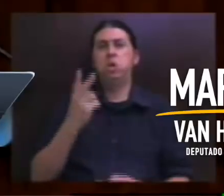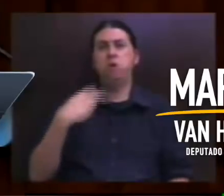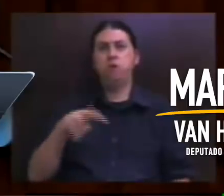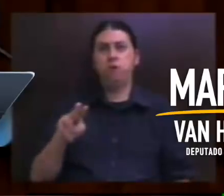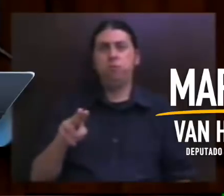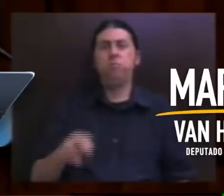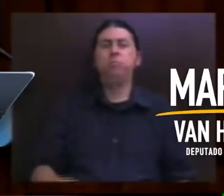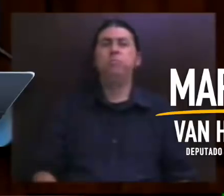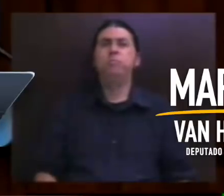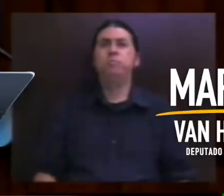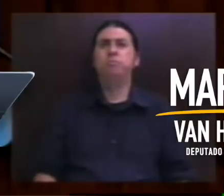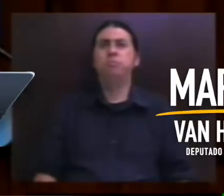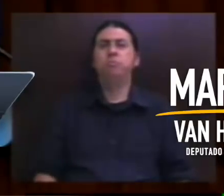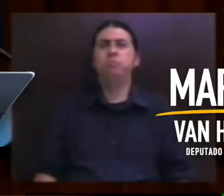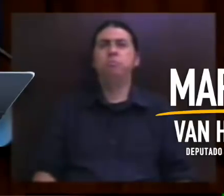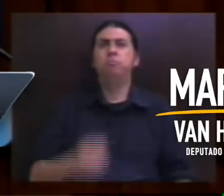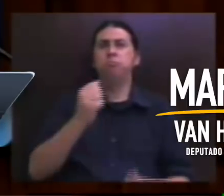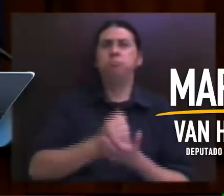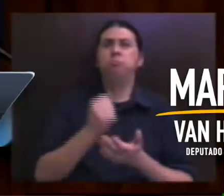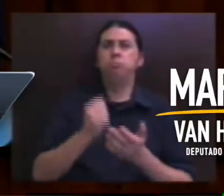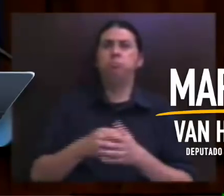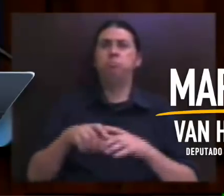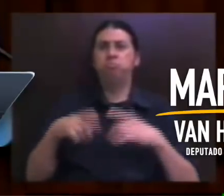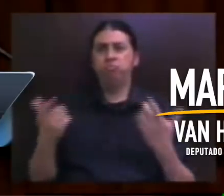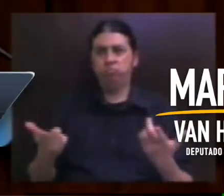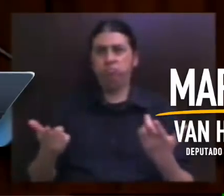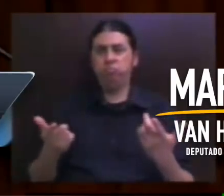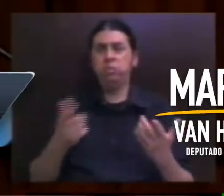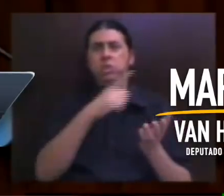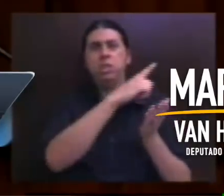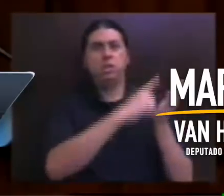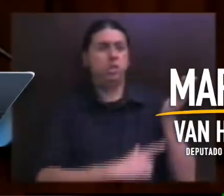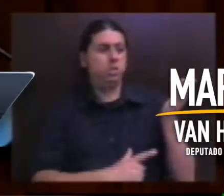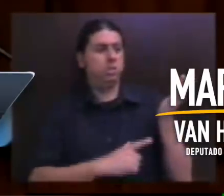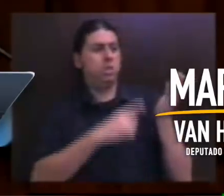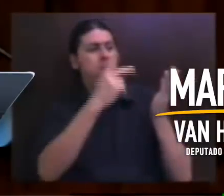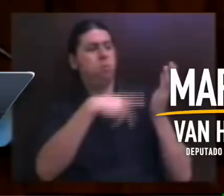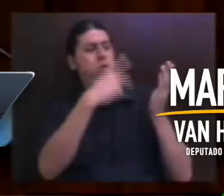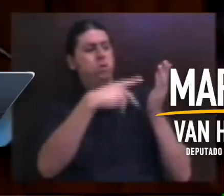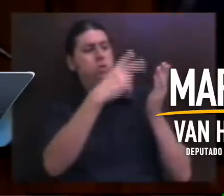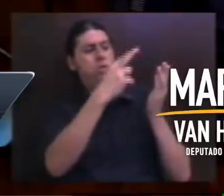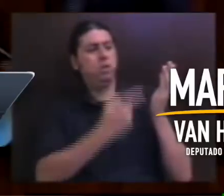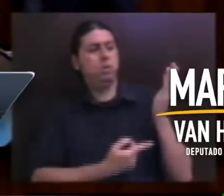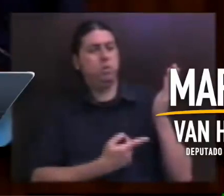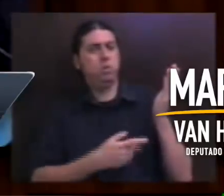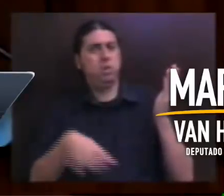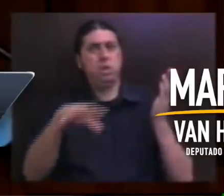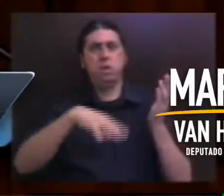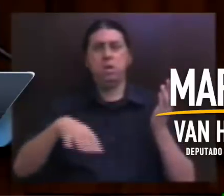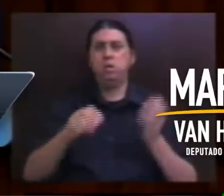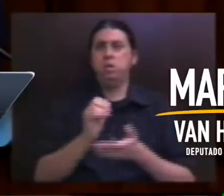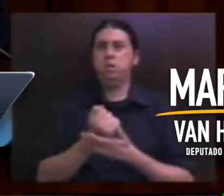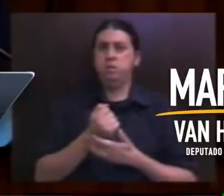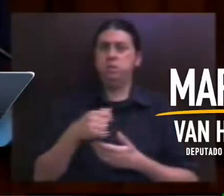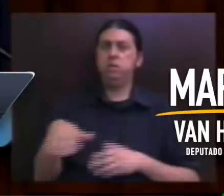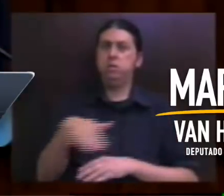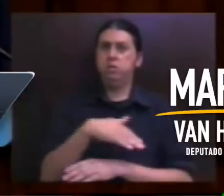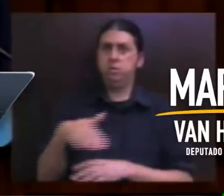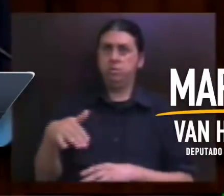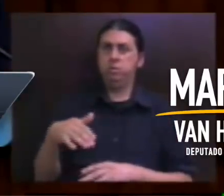fosse publicada a lista de projetos da área de segurança pública para que